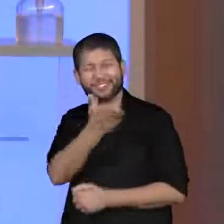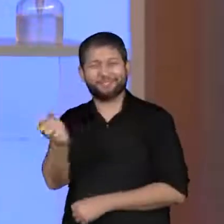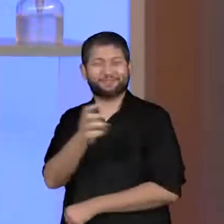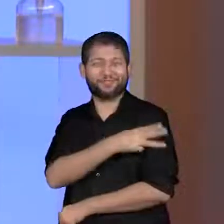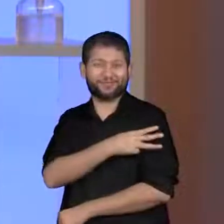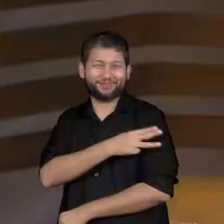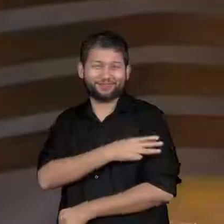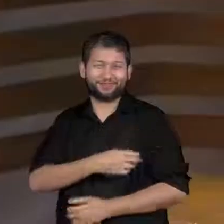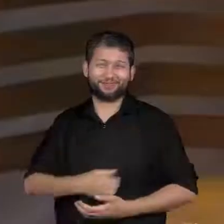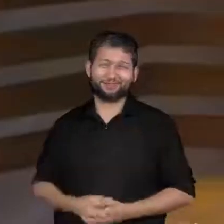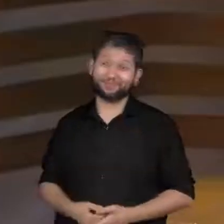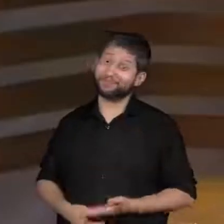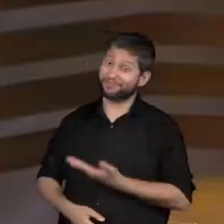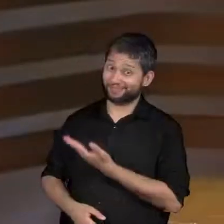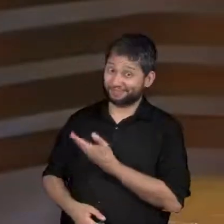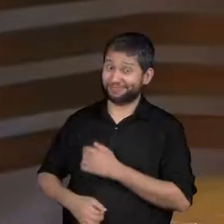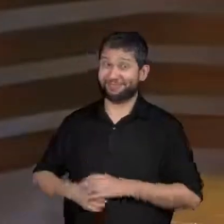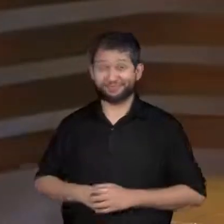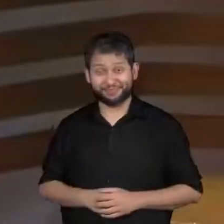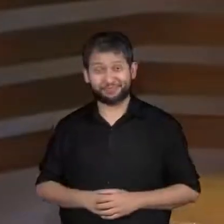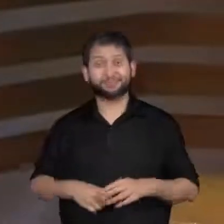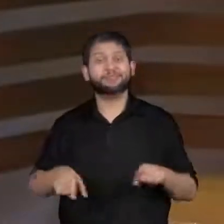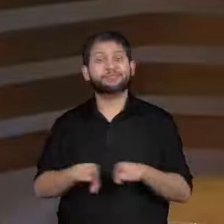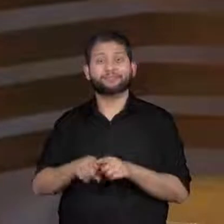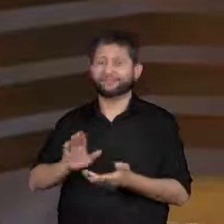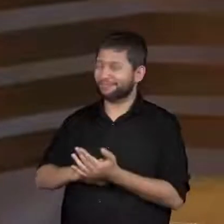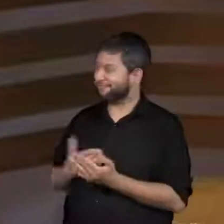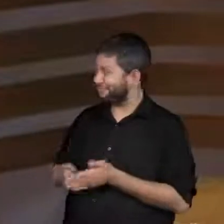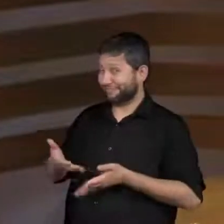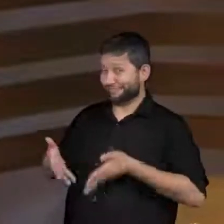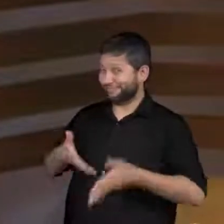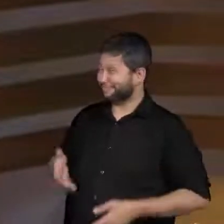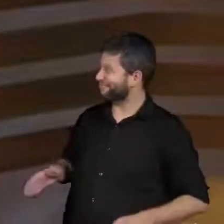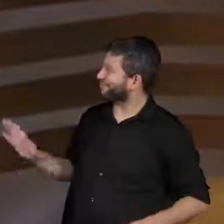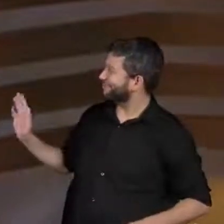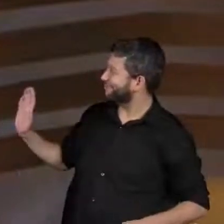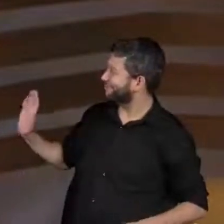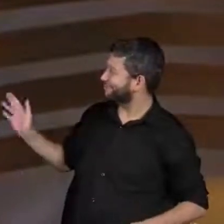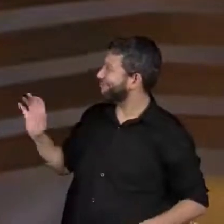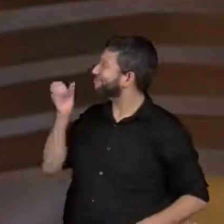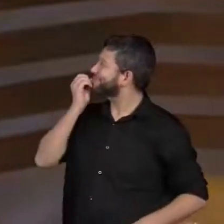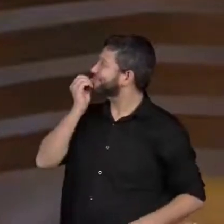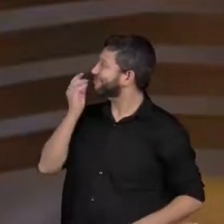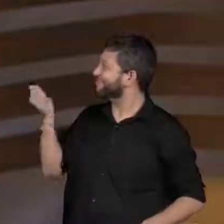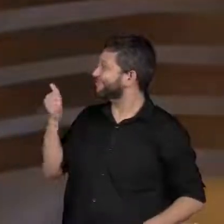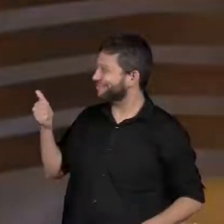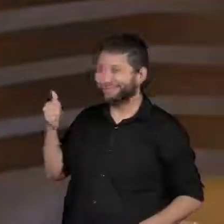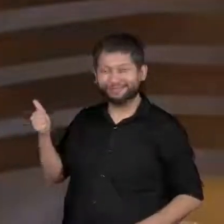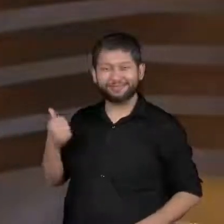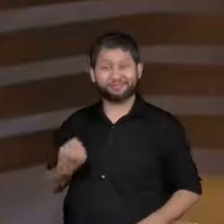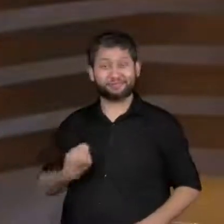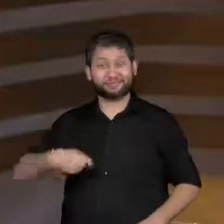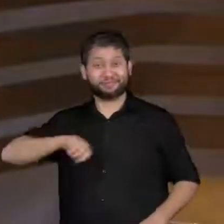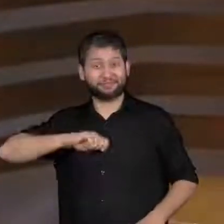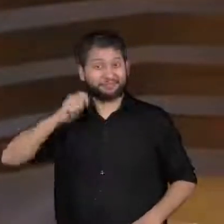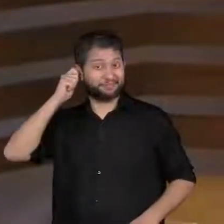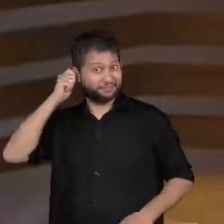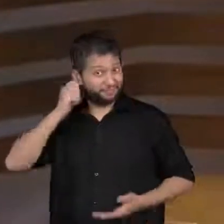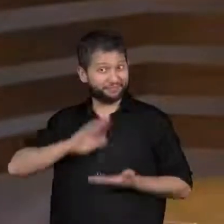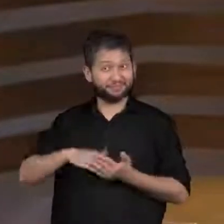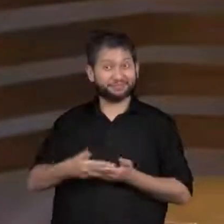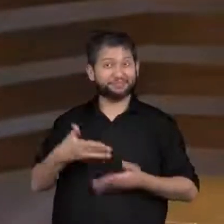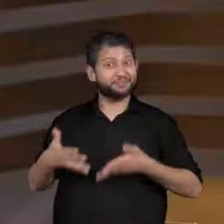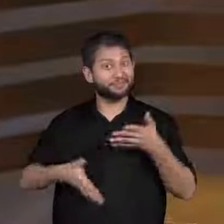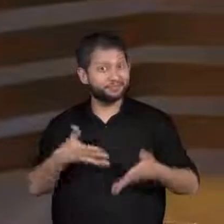Isso mesmo. E olha, vamos também cumprimentar aqui o Andrei. Andrei está ali. Olá, Andrei,